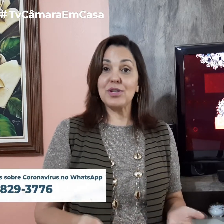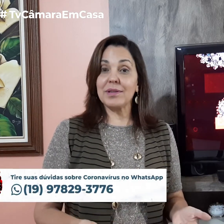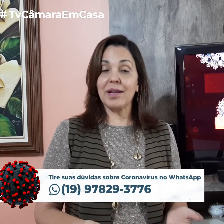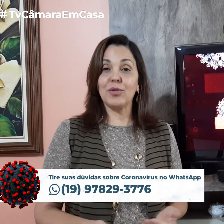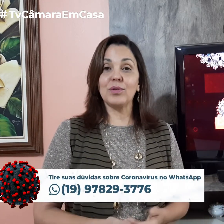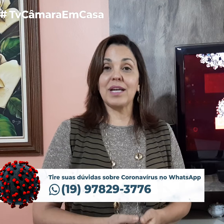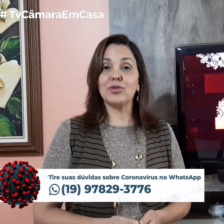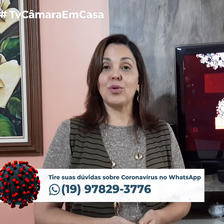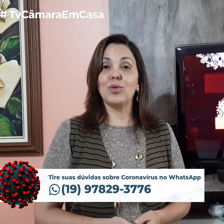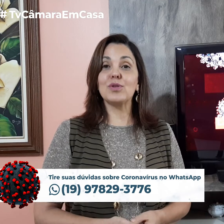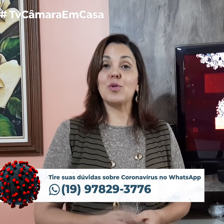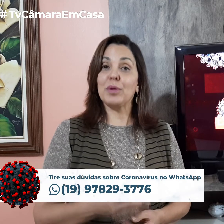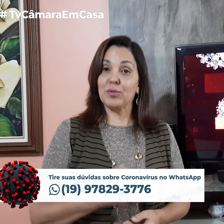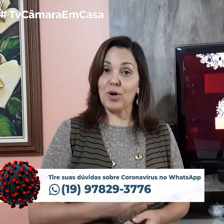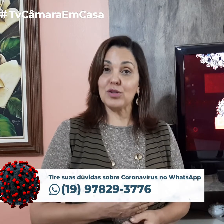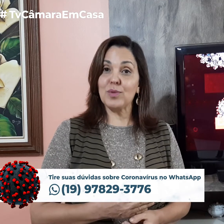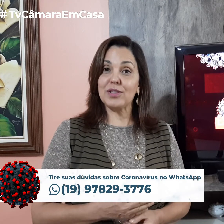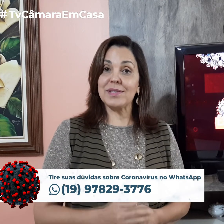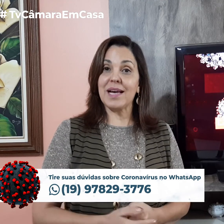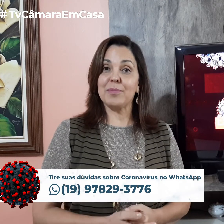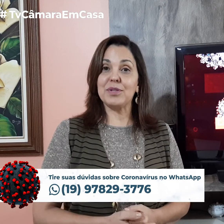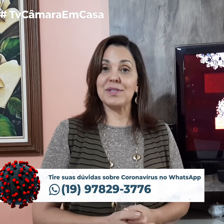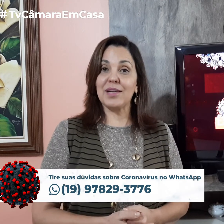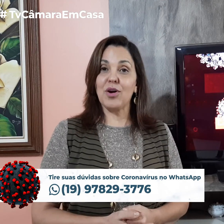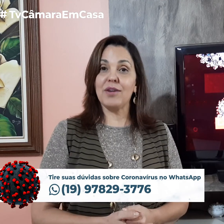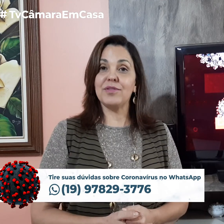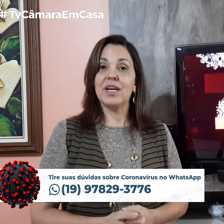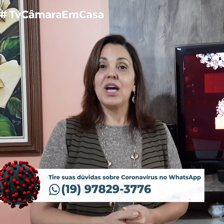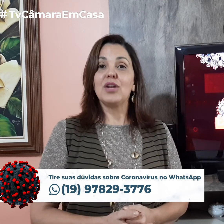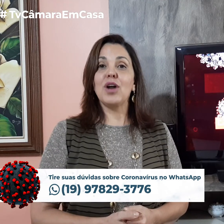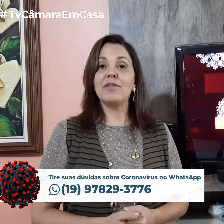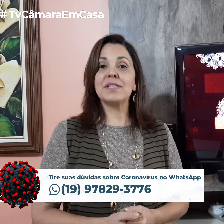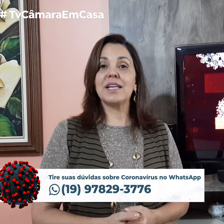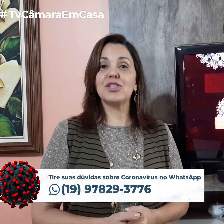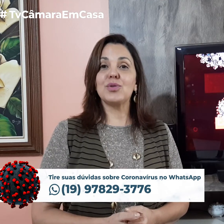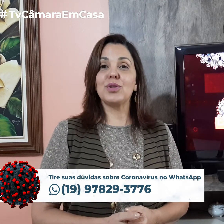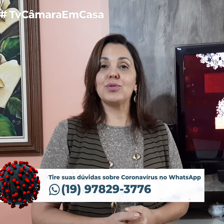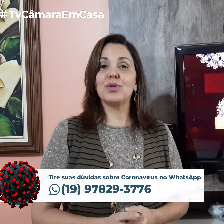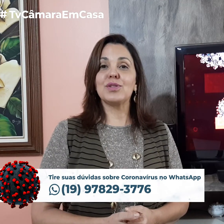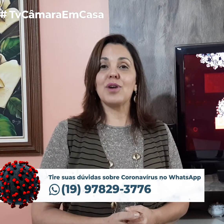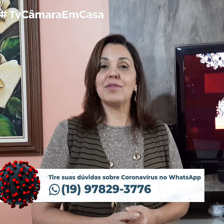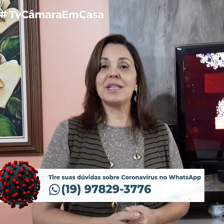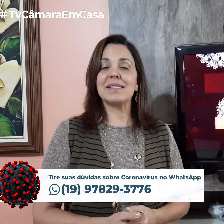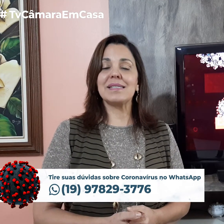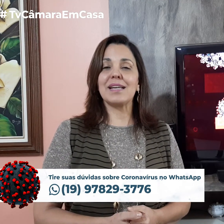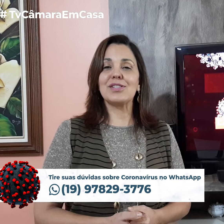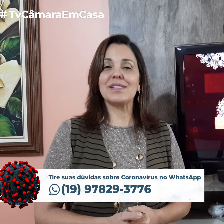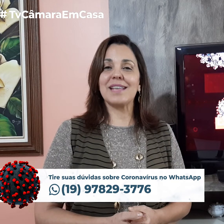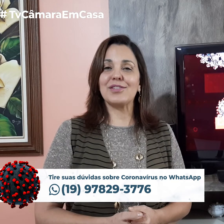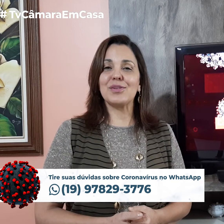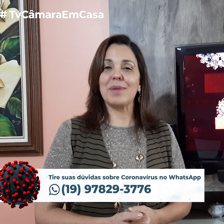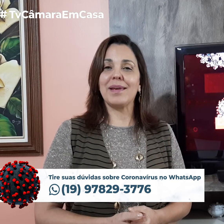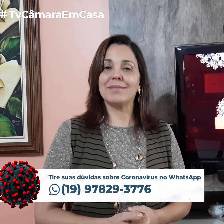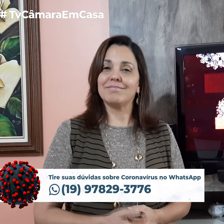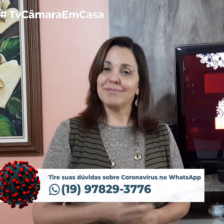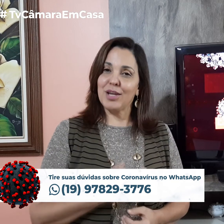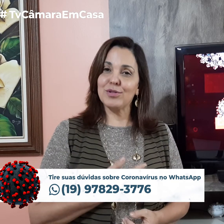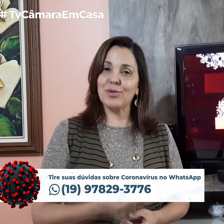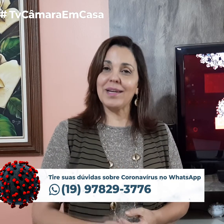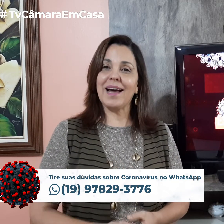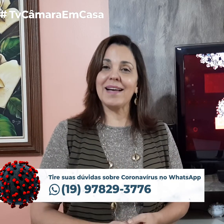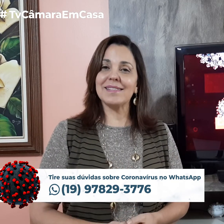Você pode entrar em contato conosco pelo nosso WhatsApp, 19 978 293776.